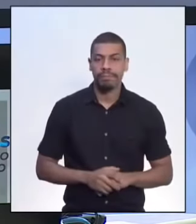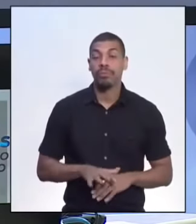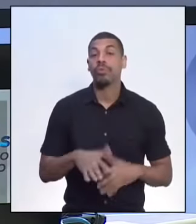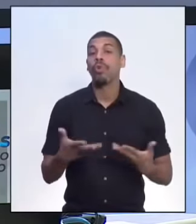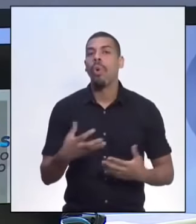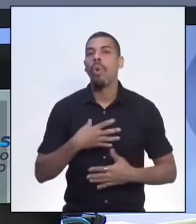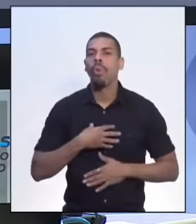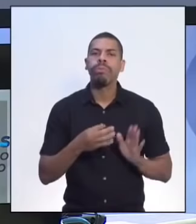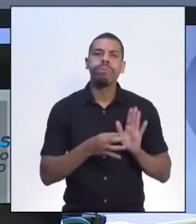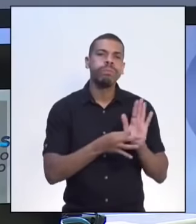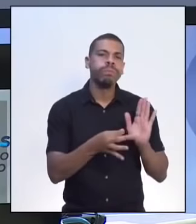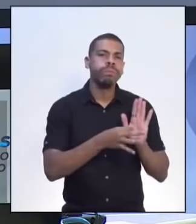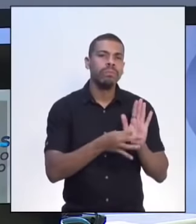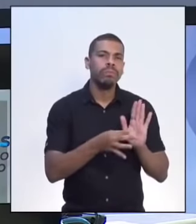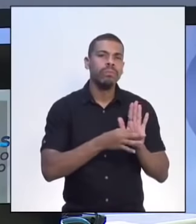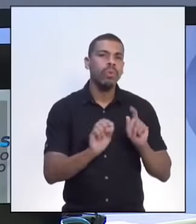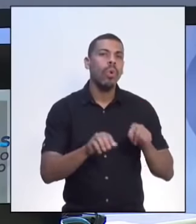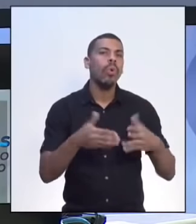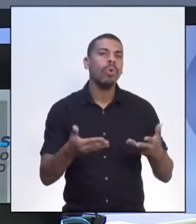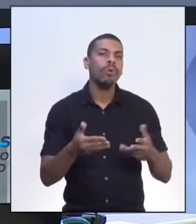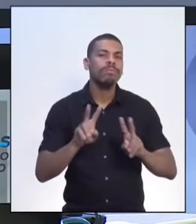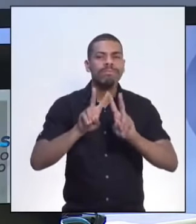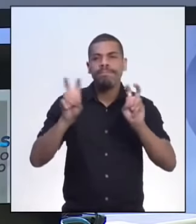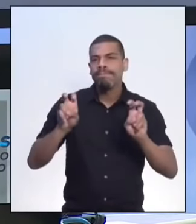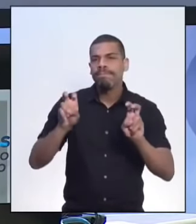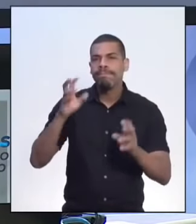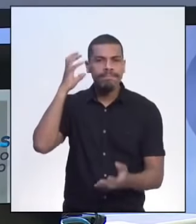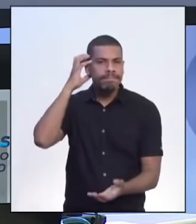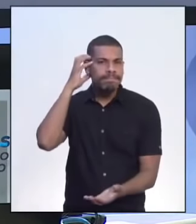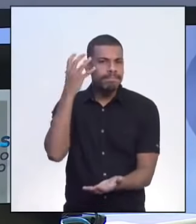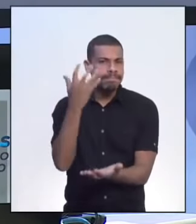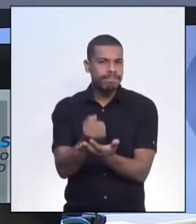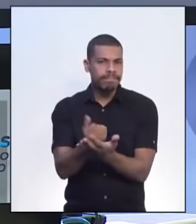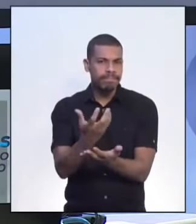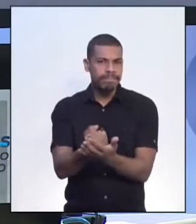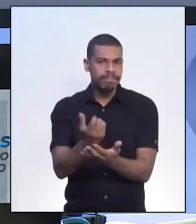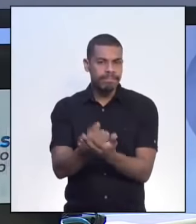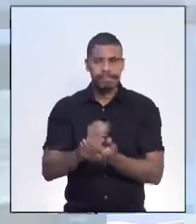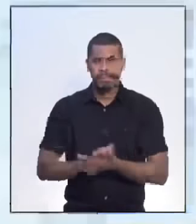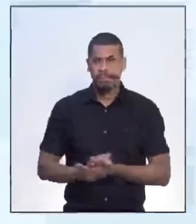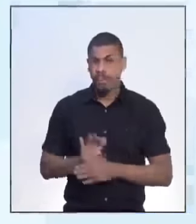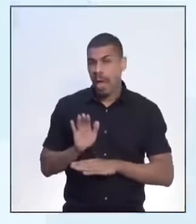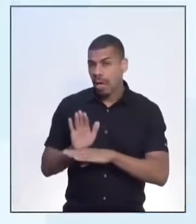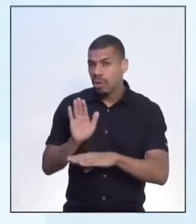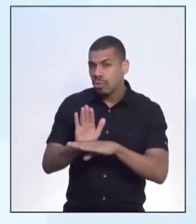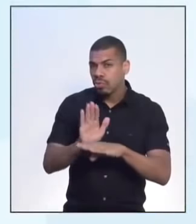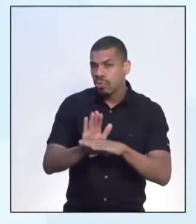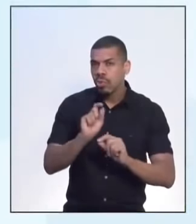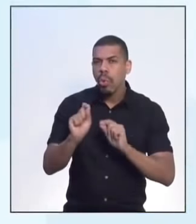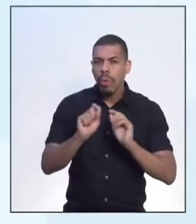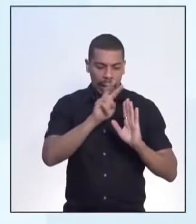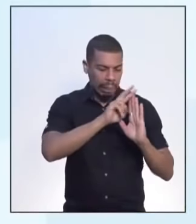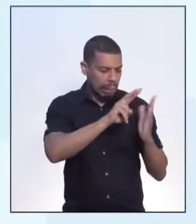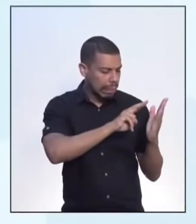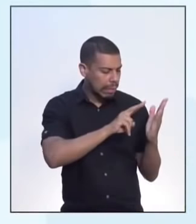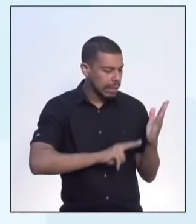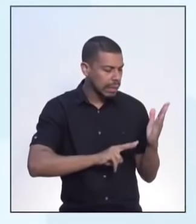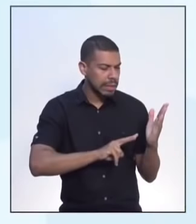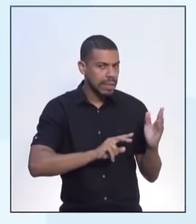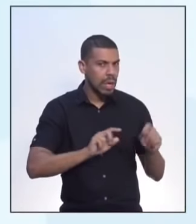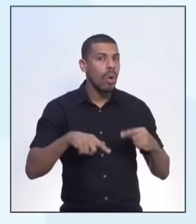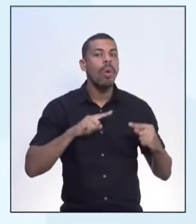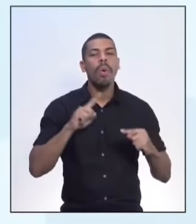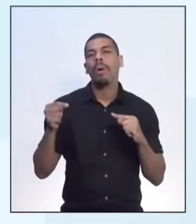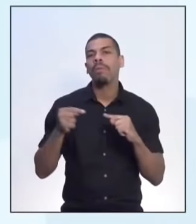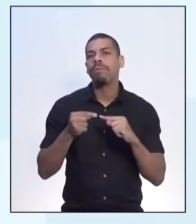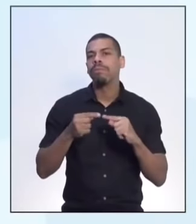sua opinião em relação a podcast? Acha que assim facilita a leitura do texto? Porque a gente procura colocar o podcast para